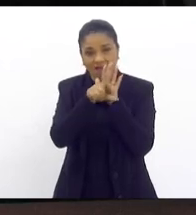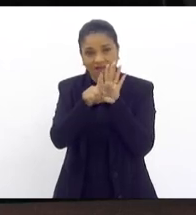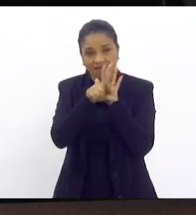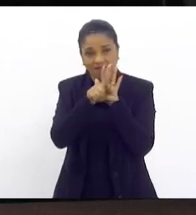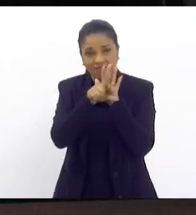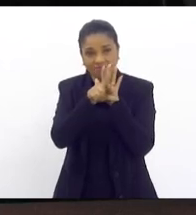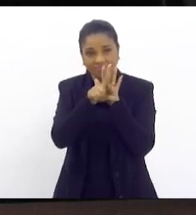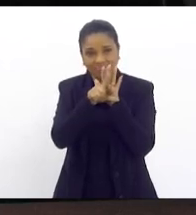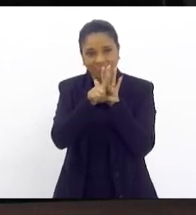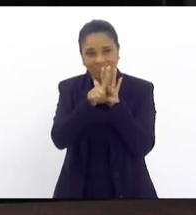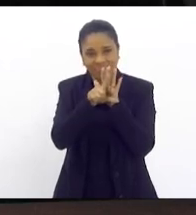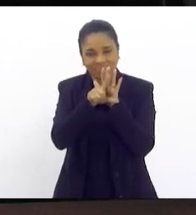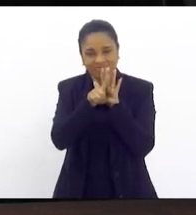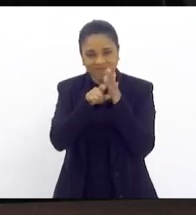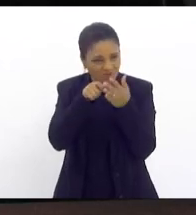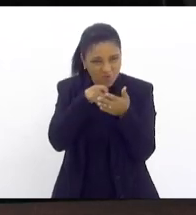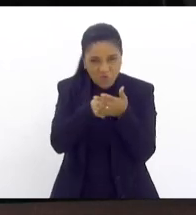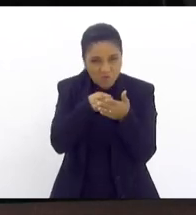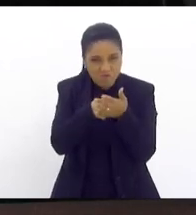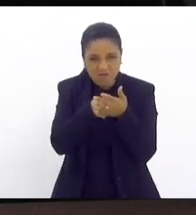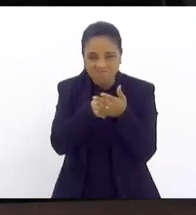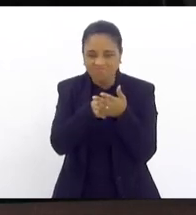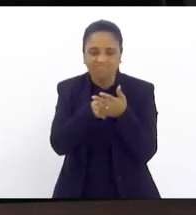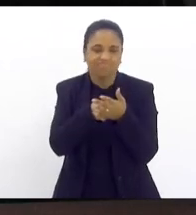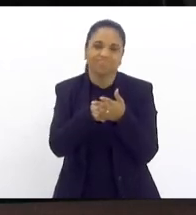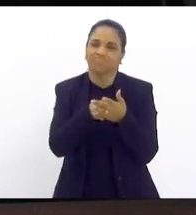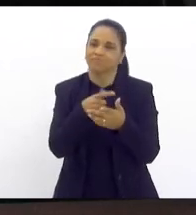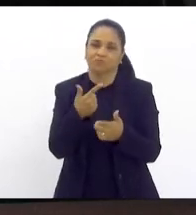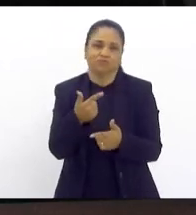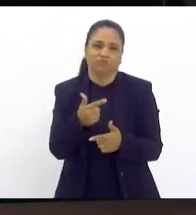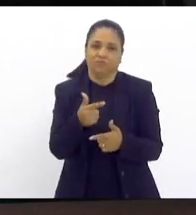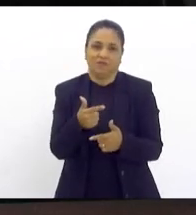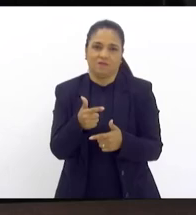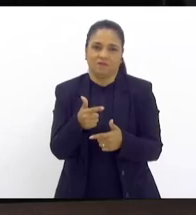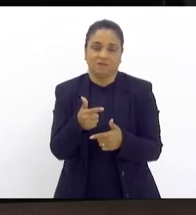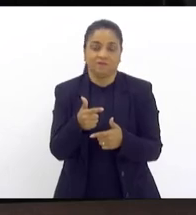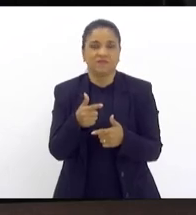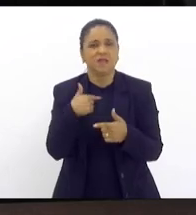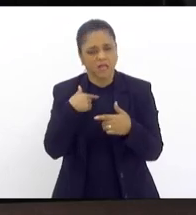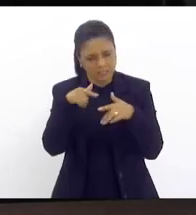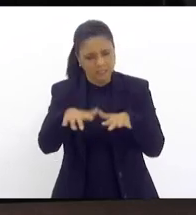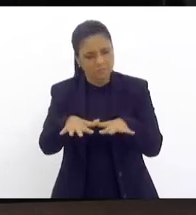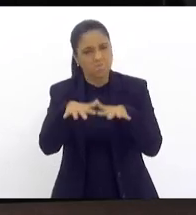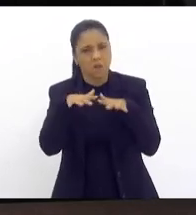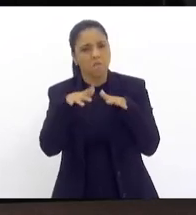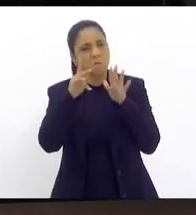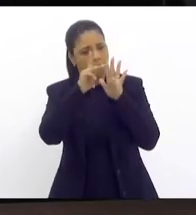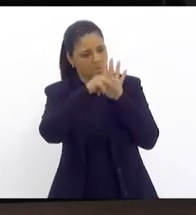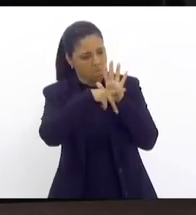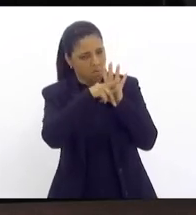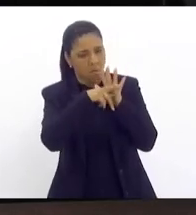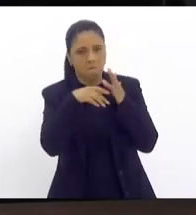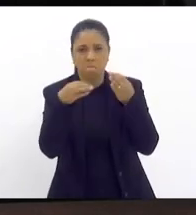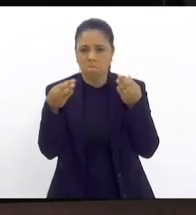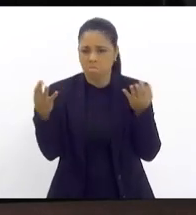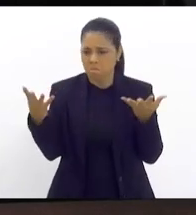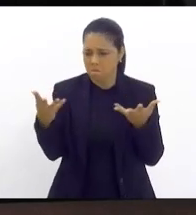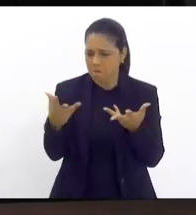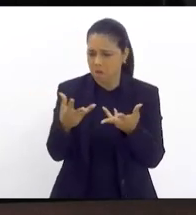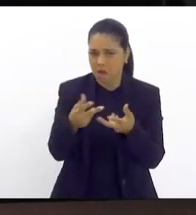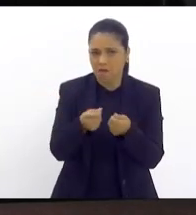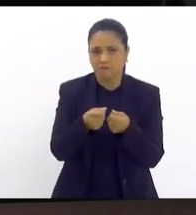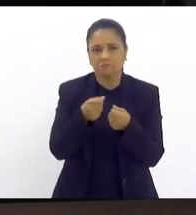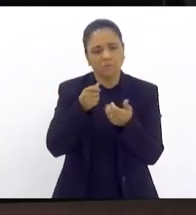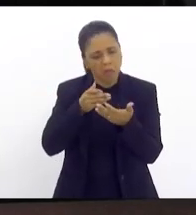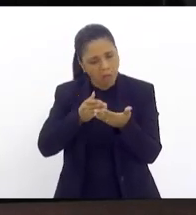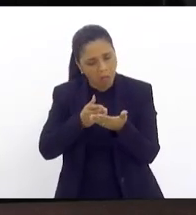não são cumpridas a gente vê aqui nesse Parlamento muitos projetos bacanas aprovados aqui nos